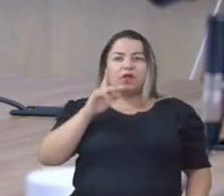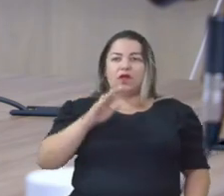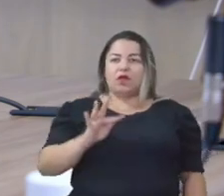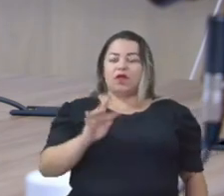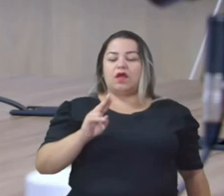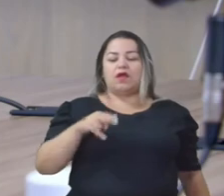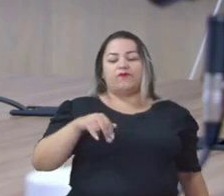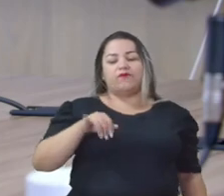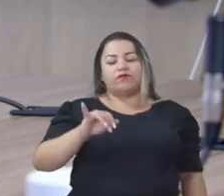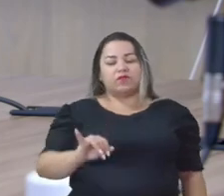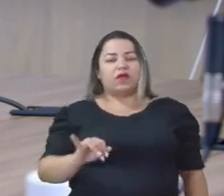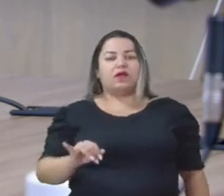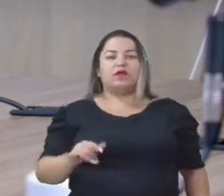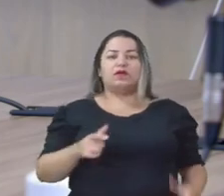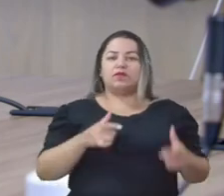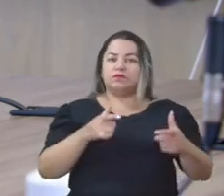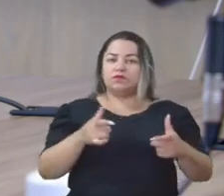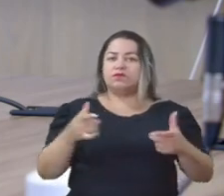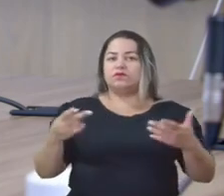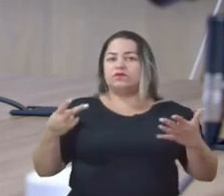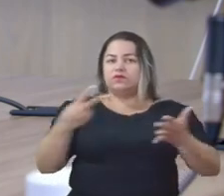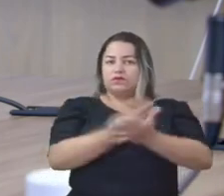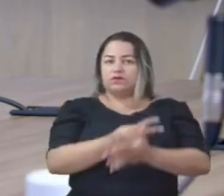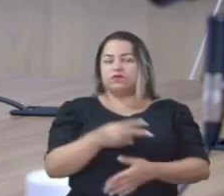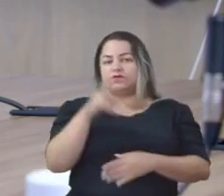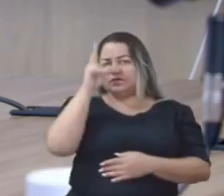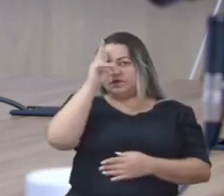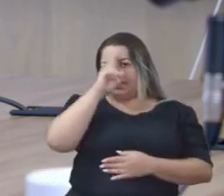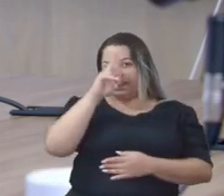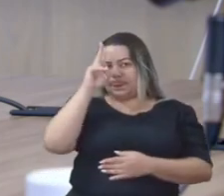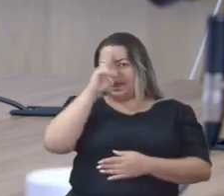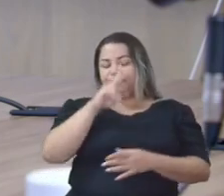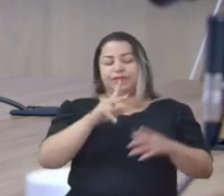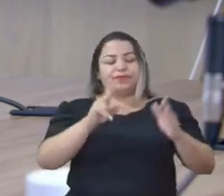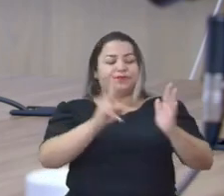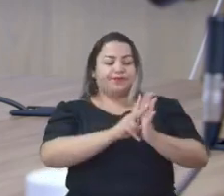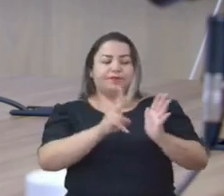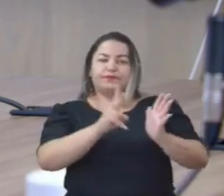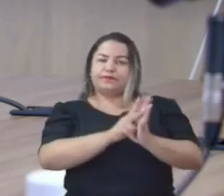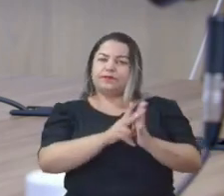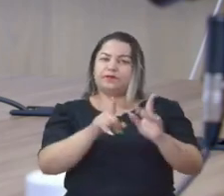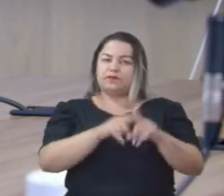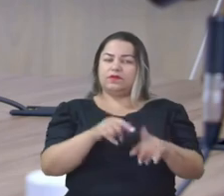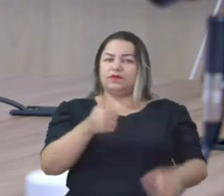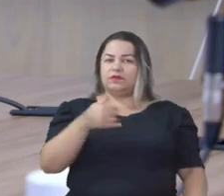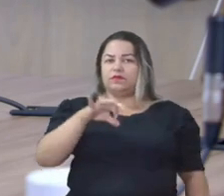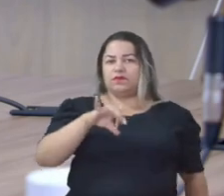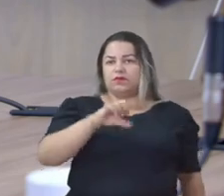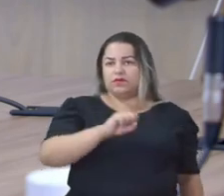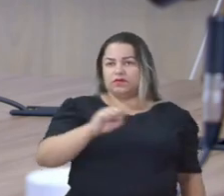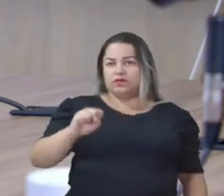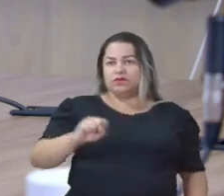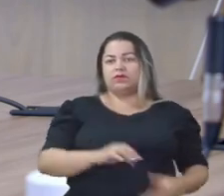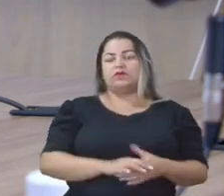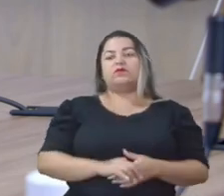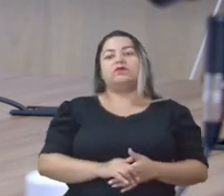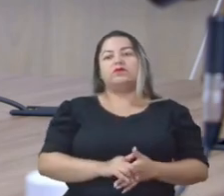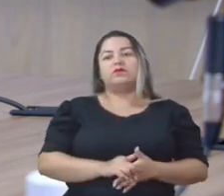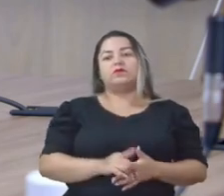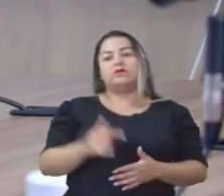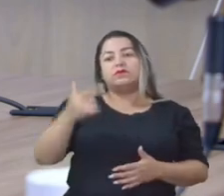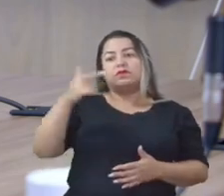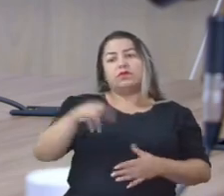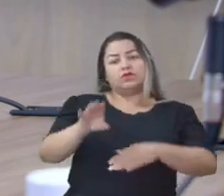FUNAI. Então, todo esse histórico fez com que os povos indígenas chegassem em 1988 e nas